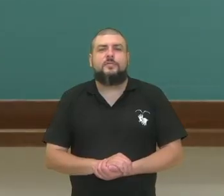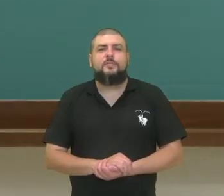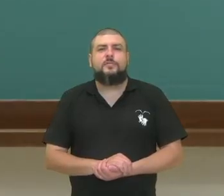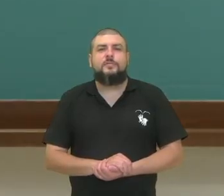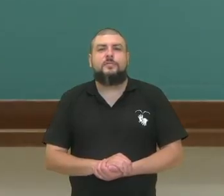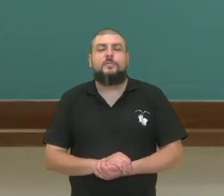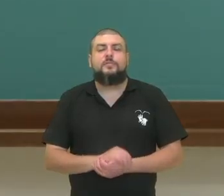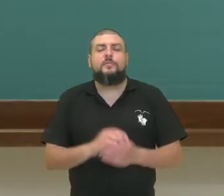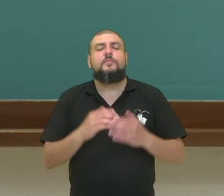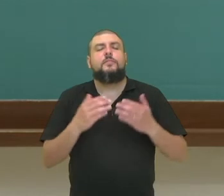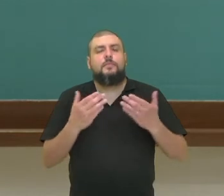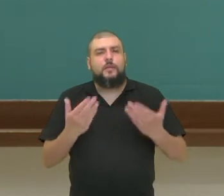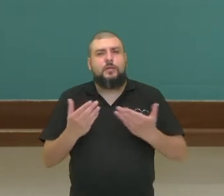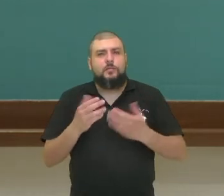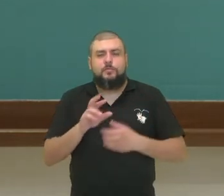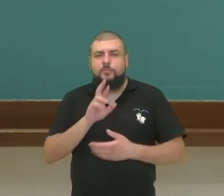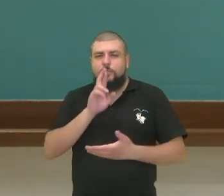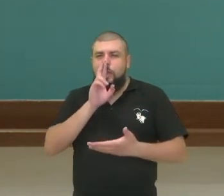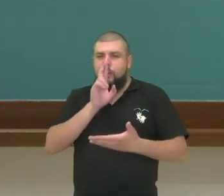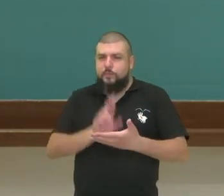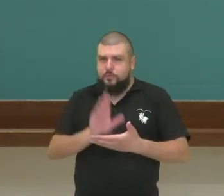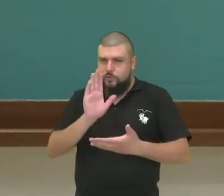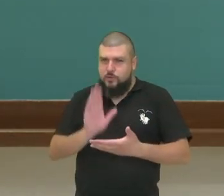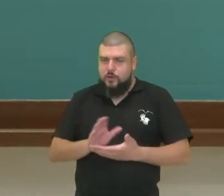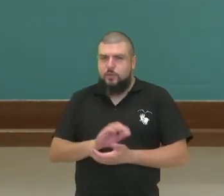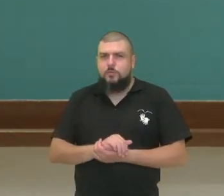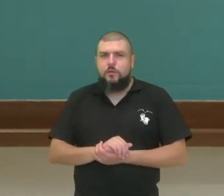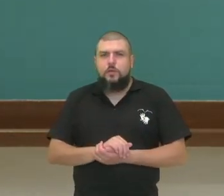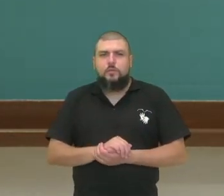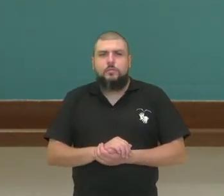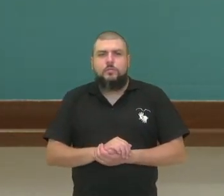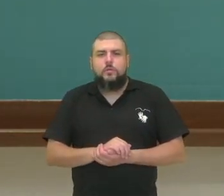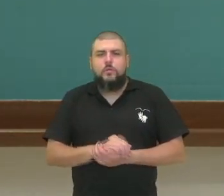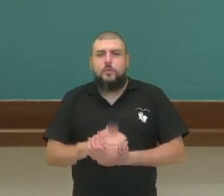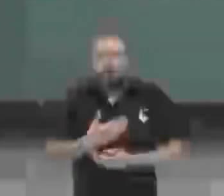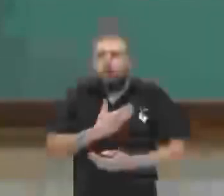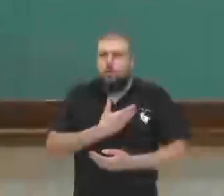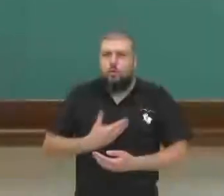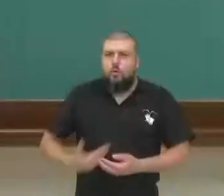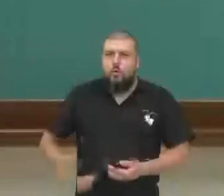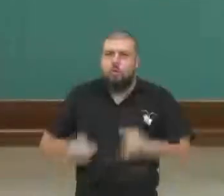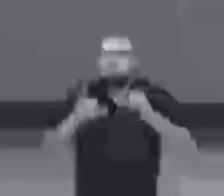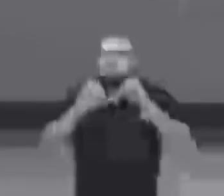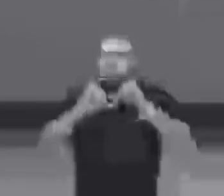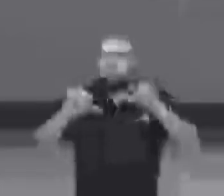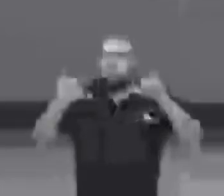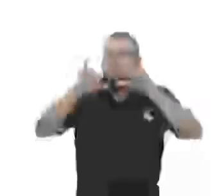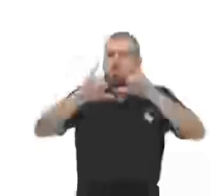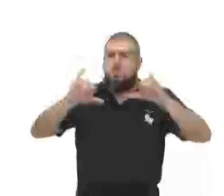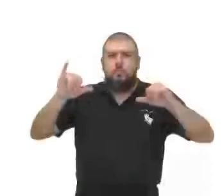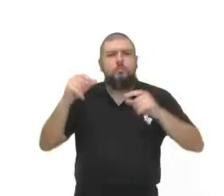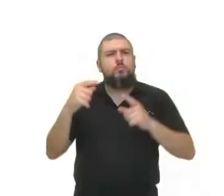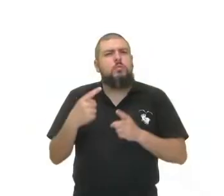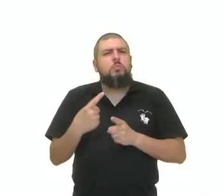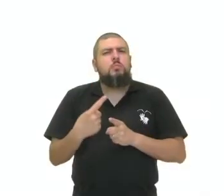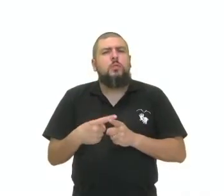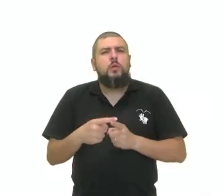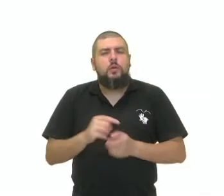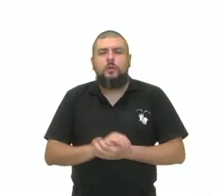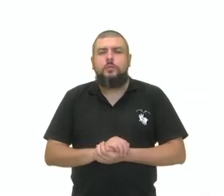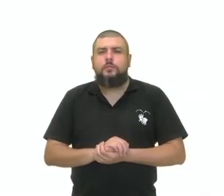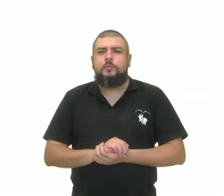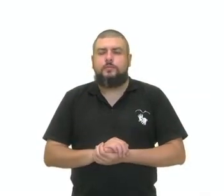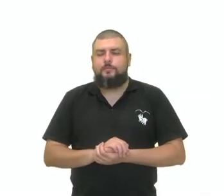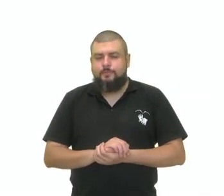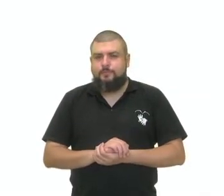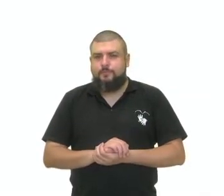Então, alunos, responderam? Quais eram os interesses do governo Médici no uso da propaganda das obras faraônicas? Bom, ao fazer o uso